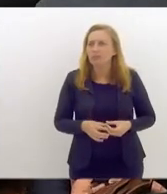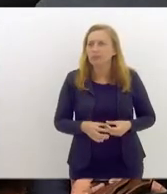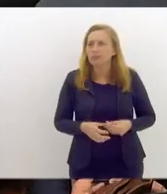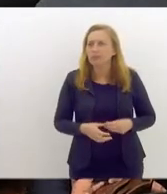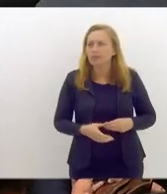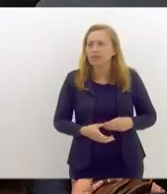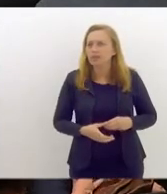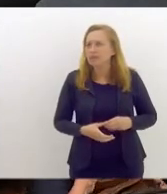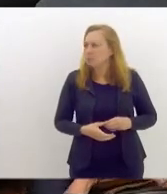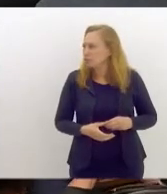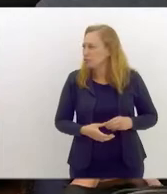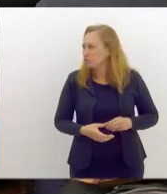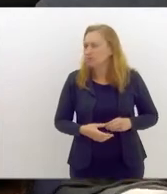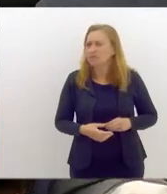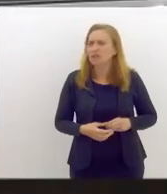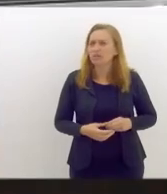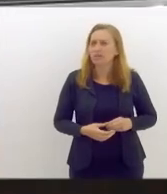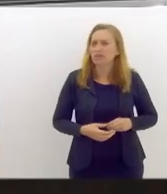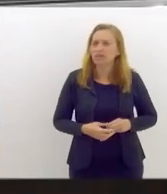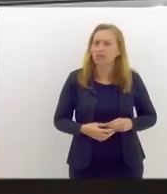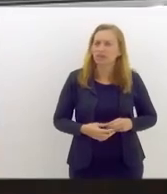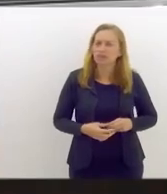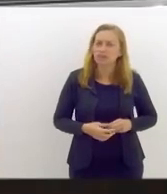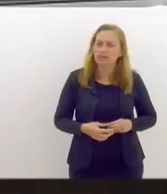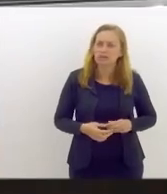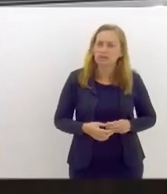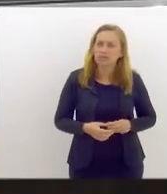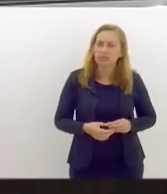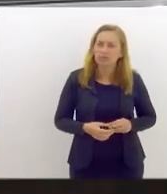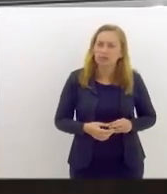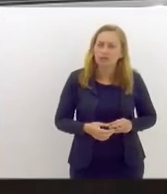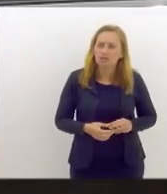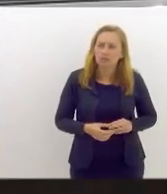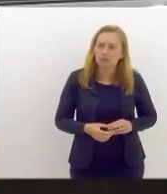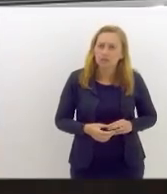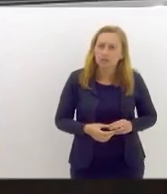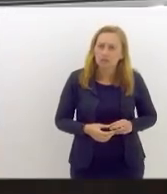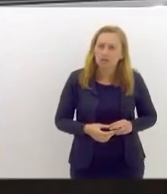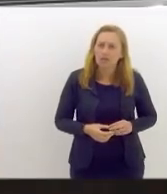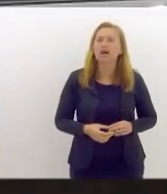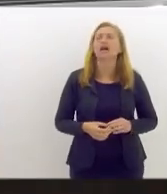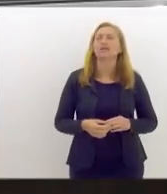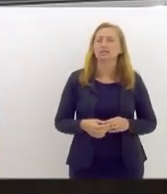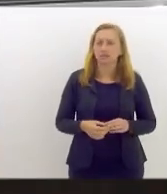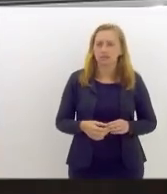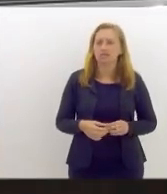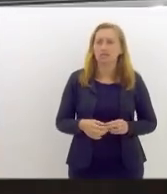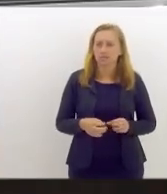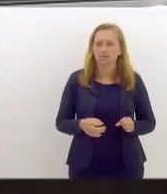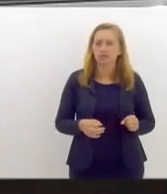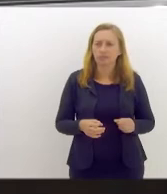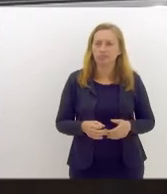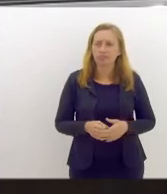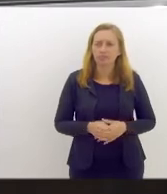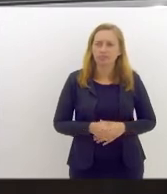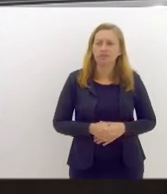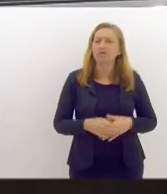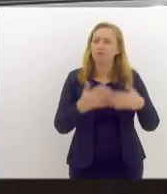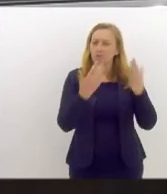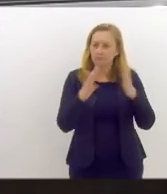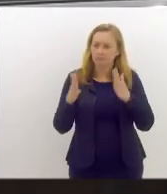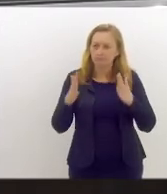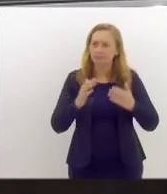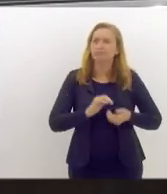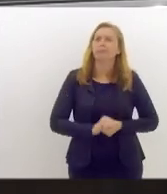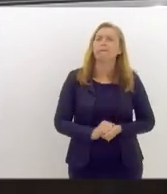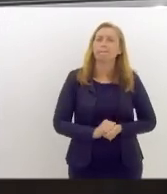familiares senhoras e senhores recebam minha respeitosa efetuosa saudação